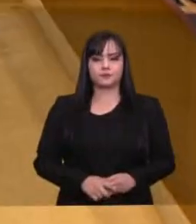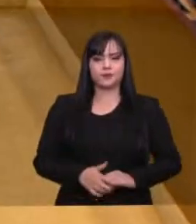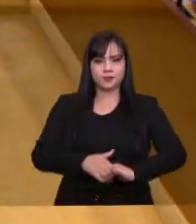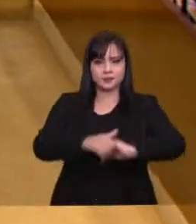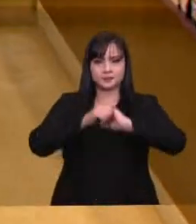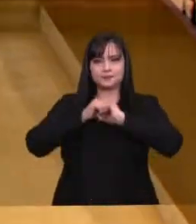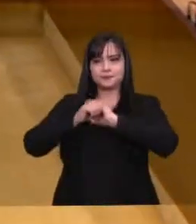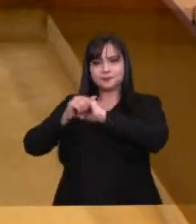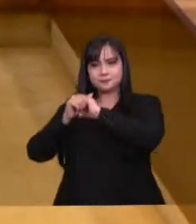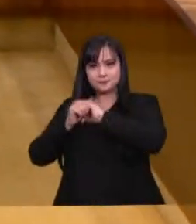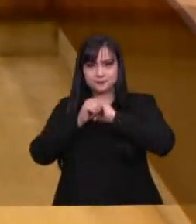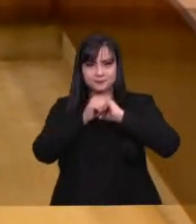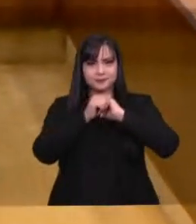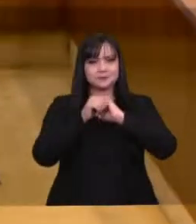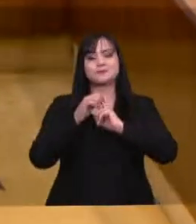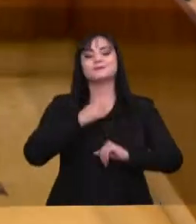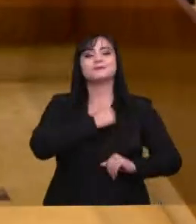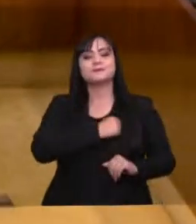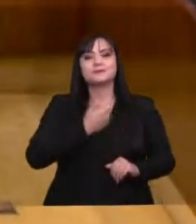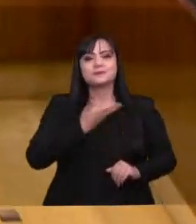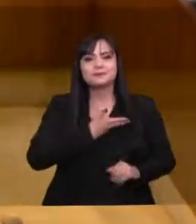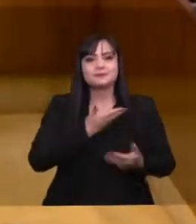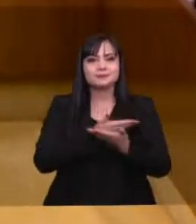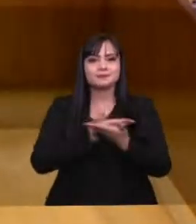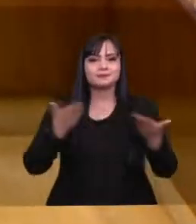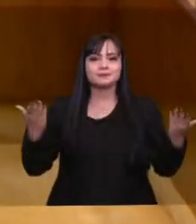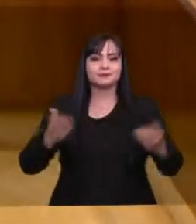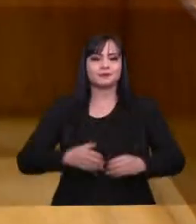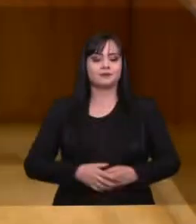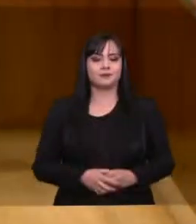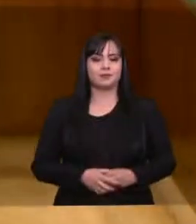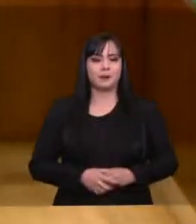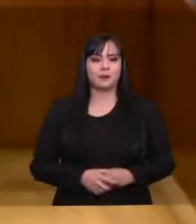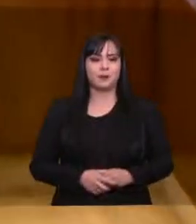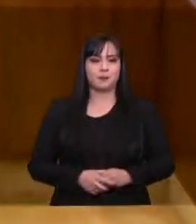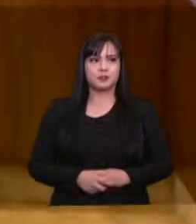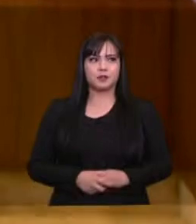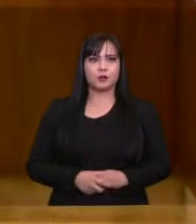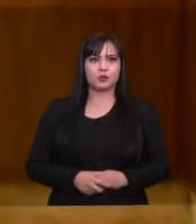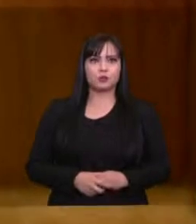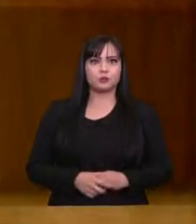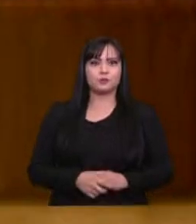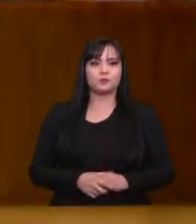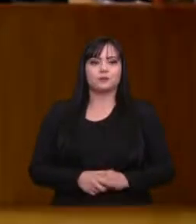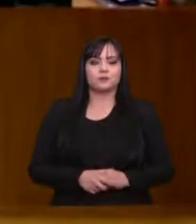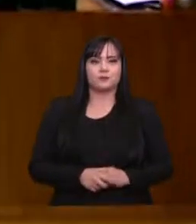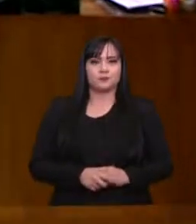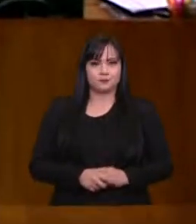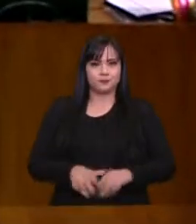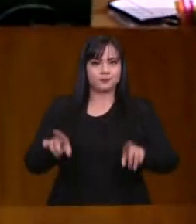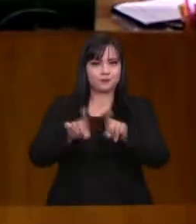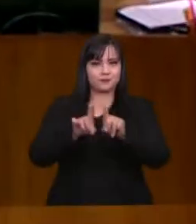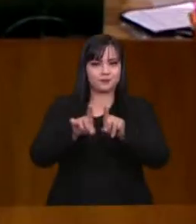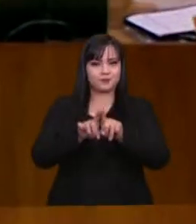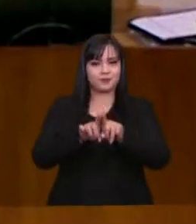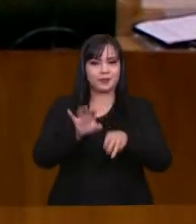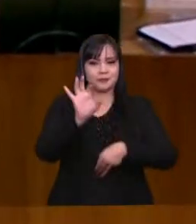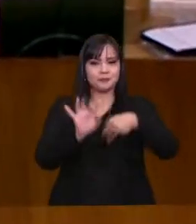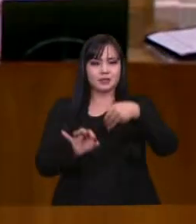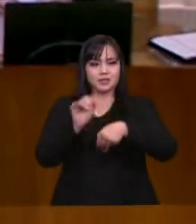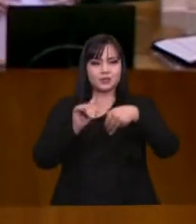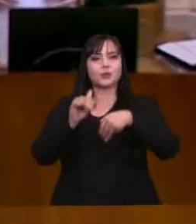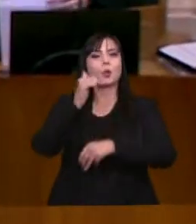saúde os queridos colegas inclusive ministros